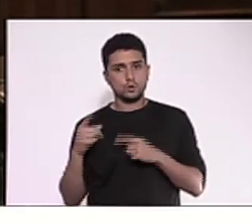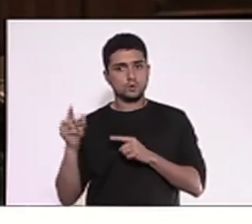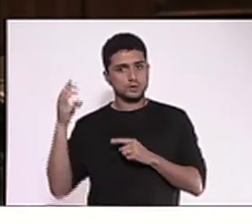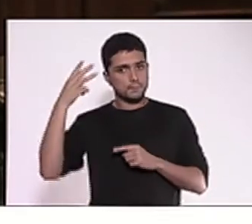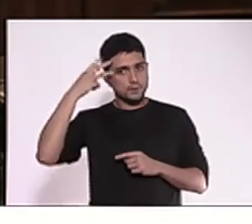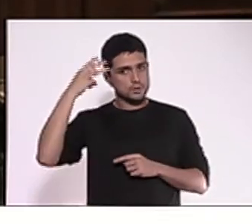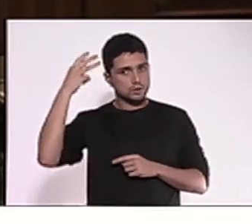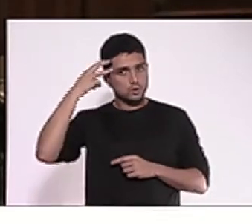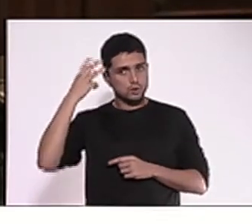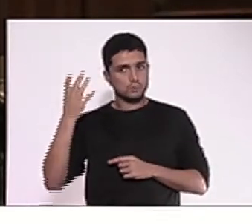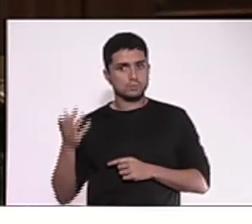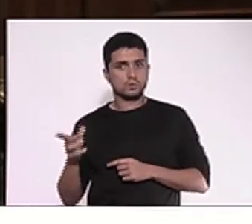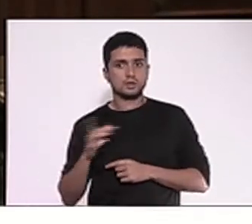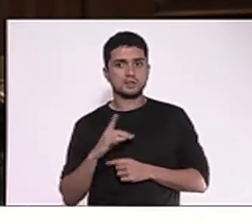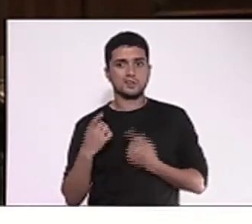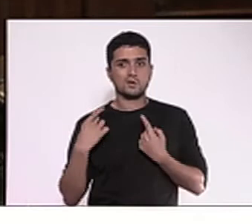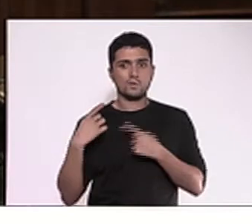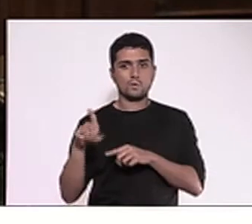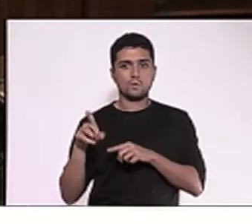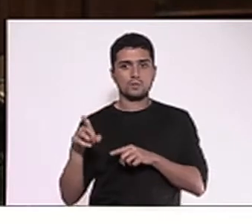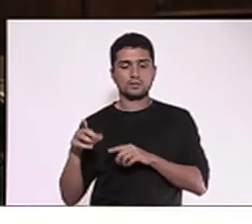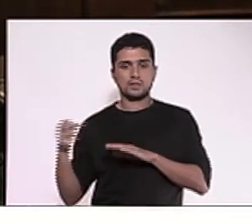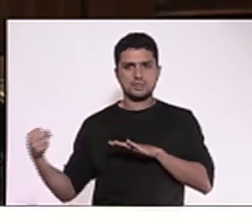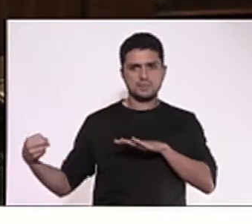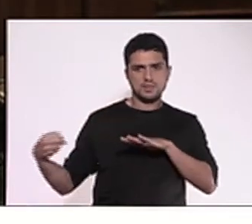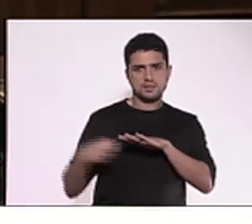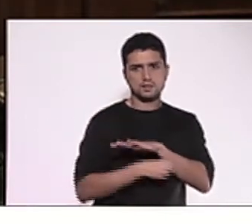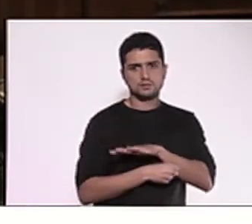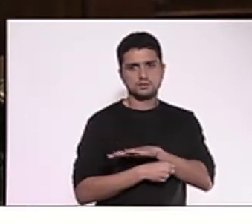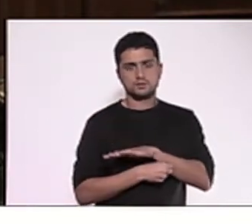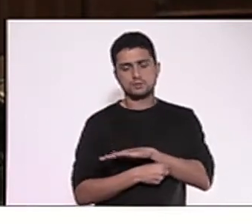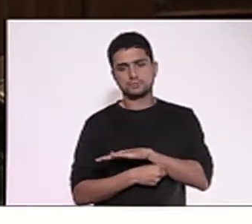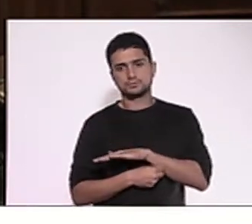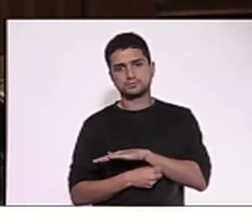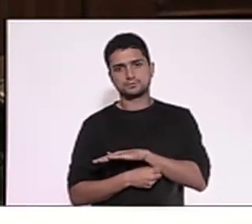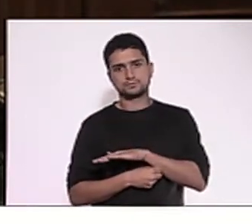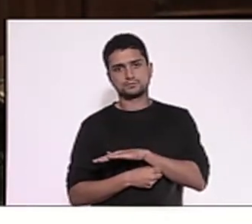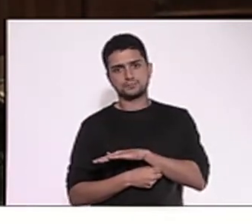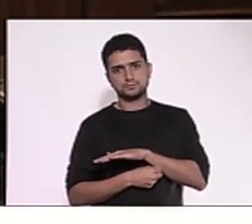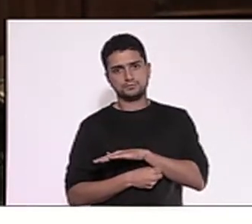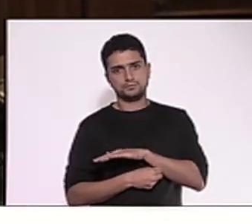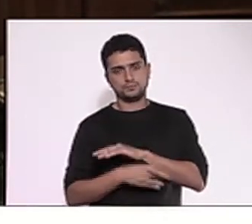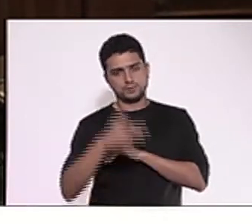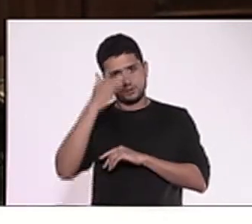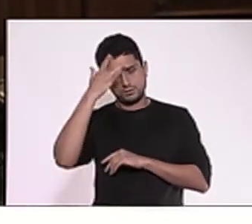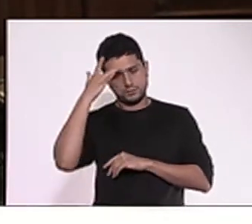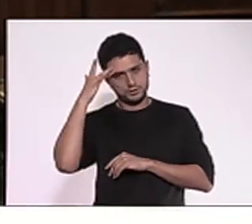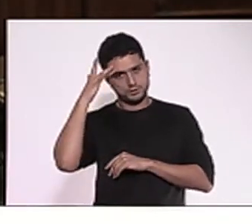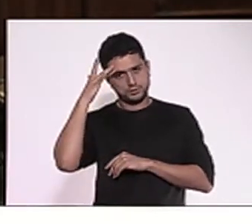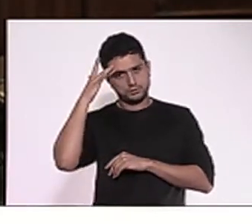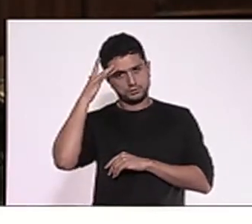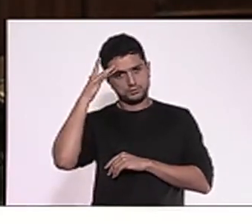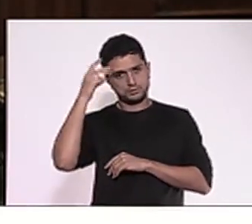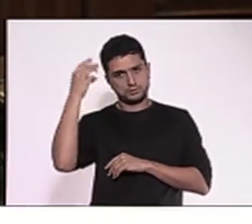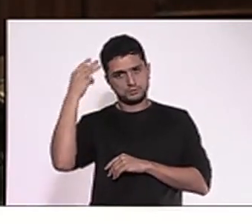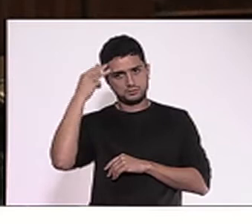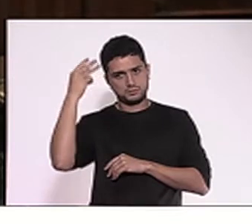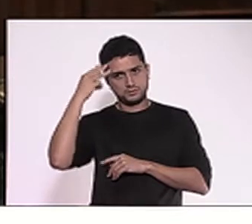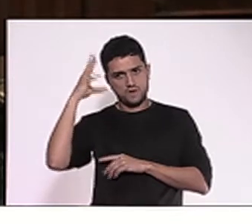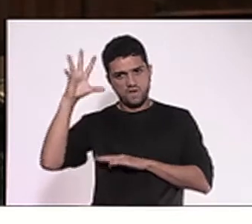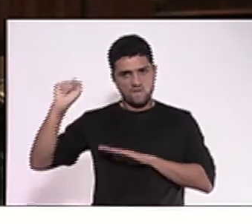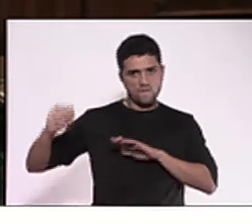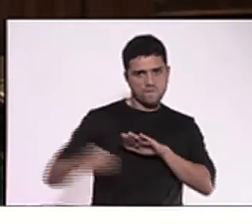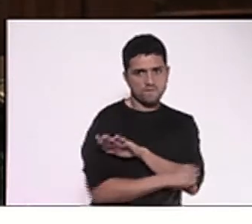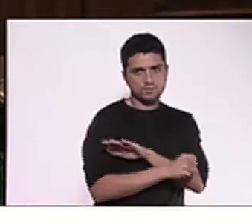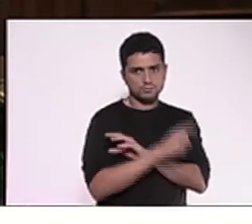internação compulsória de pessoas com dependência química, eu as ataco, que eu contrario essas políticas, e ao mesmo tempo votar a favor de